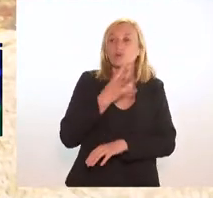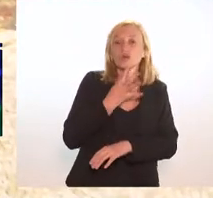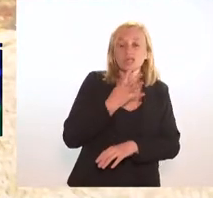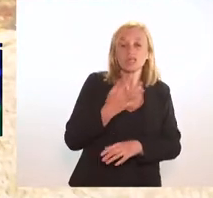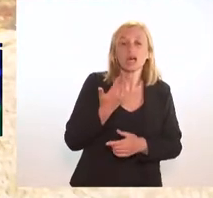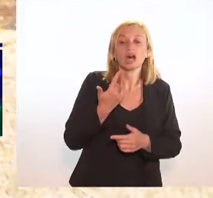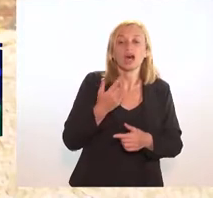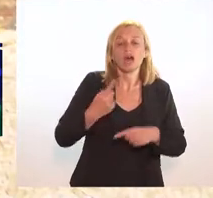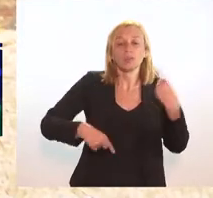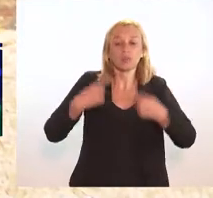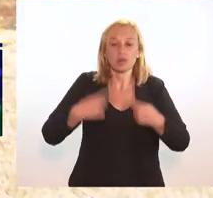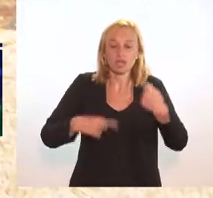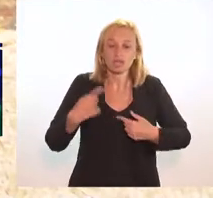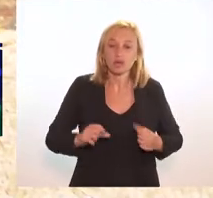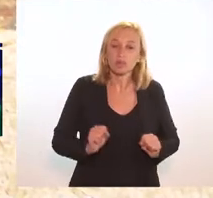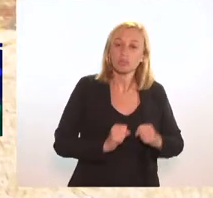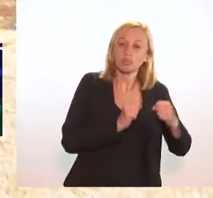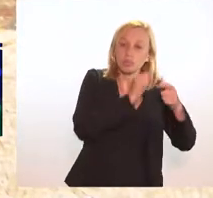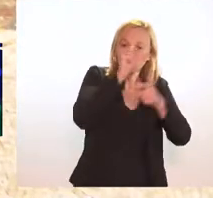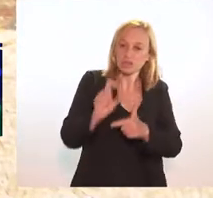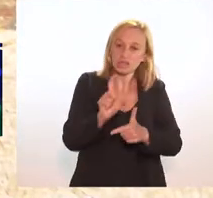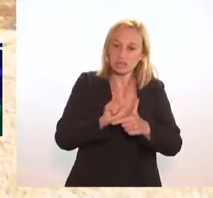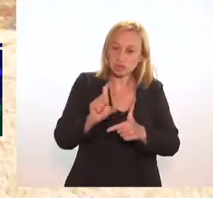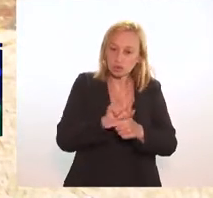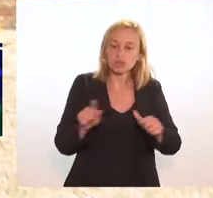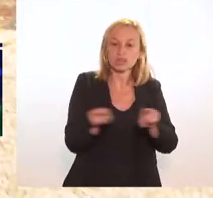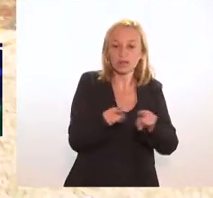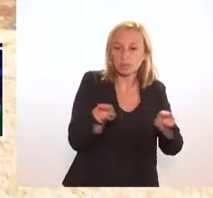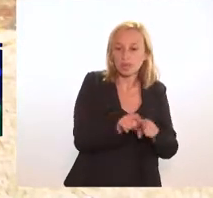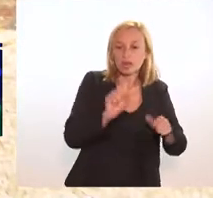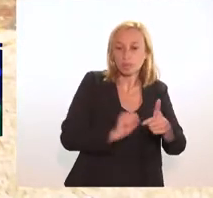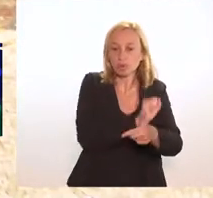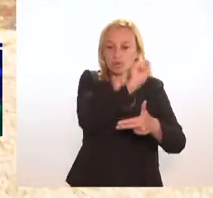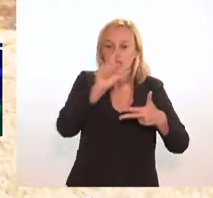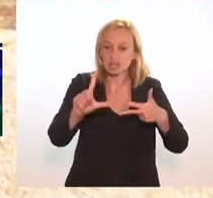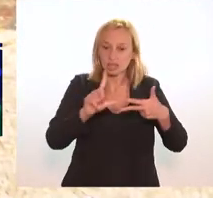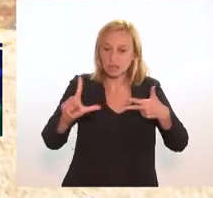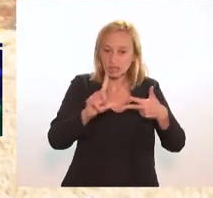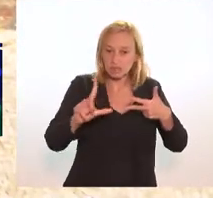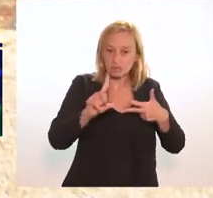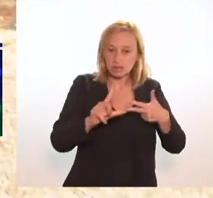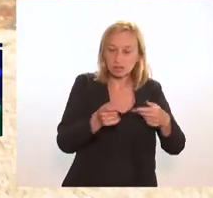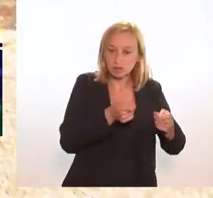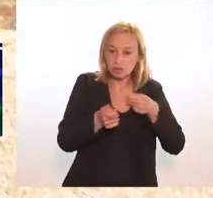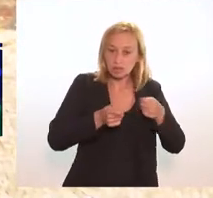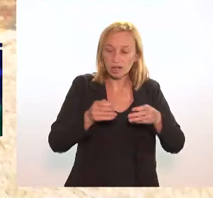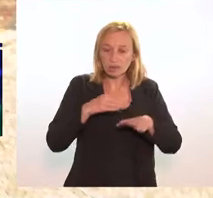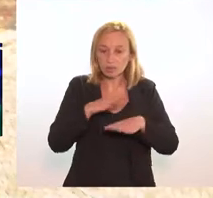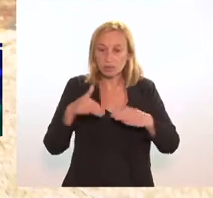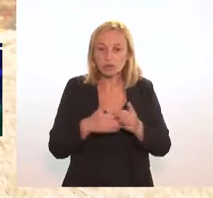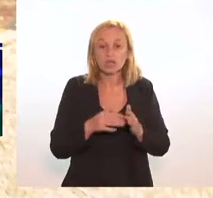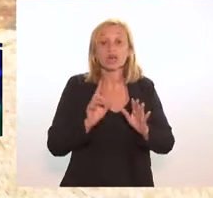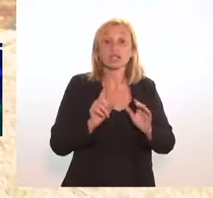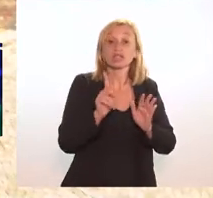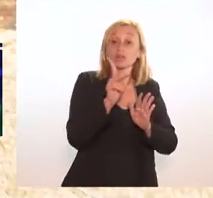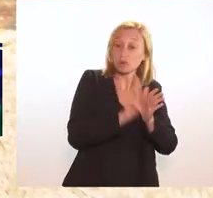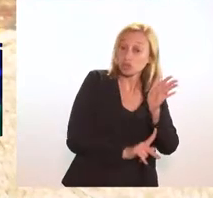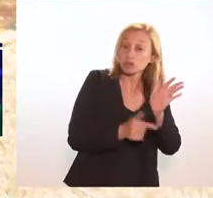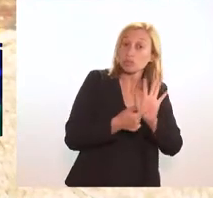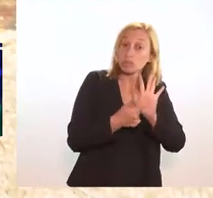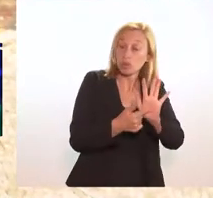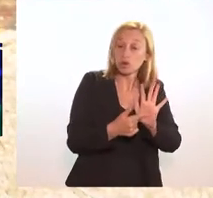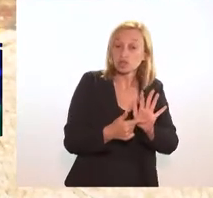tanto o Poder Executivo quanto o Poder Legislativo, eles são vilanizados o tempo inteiro. Esse projeto mostra que há algo bom